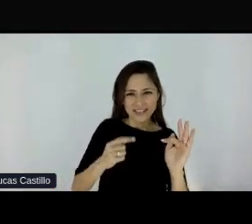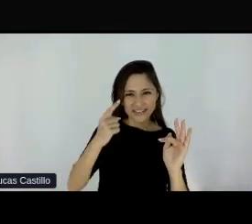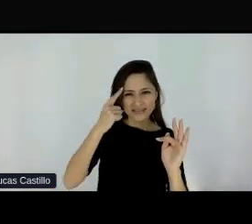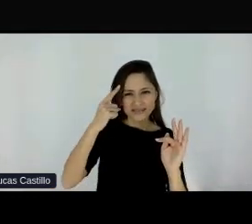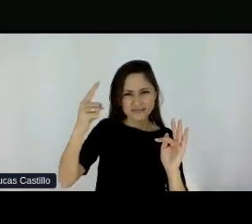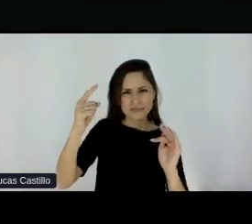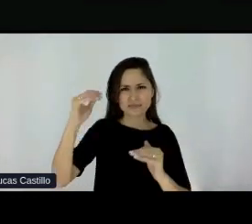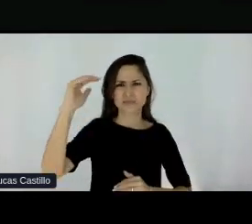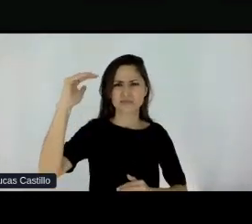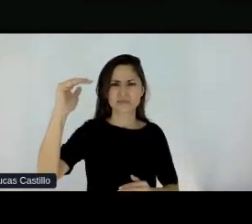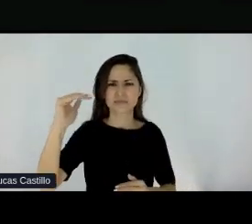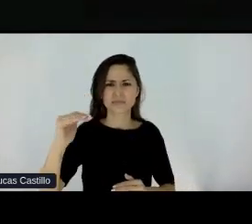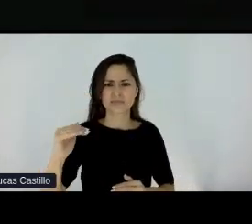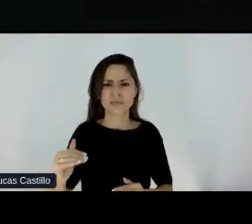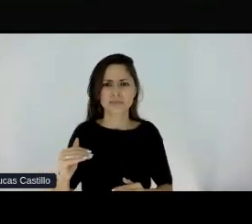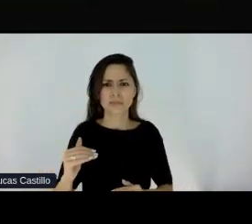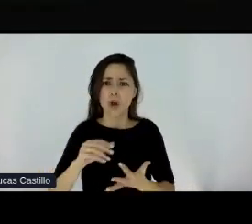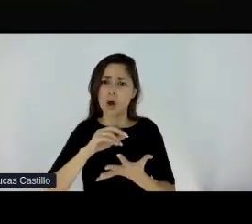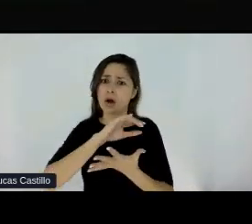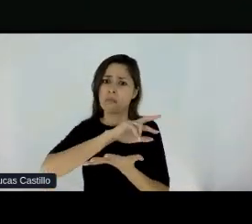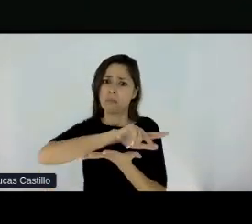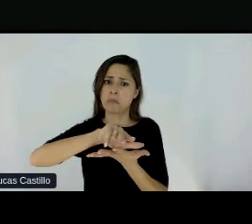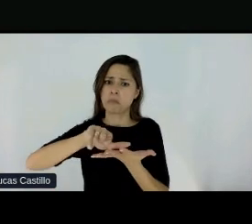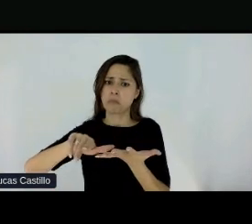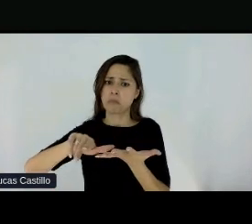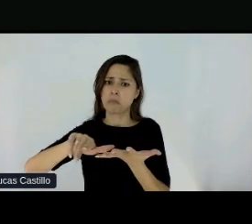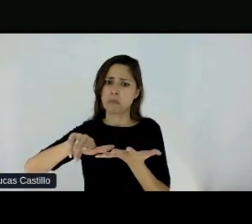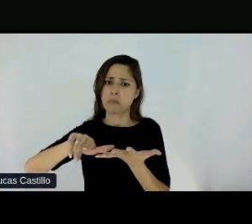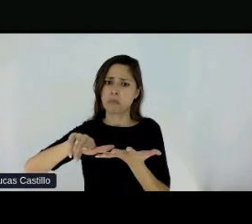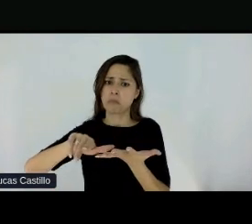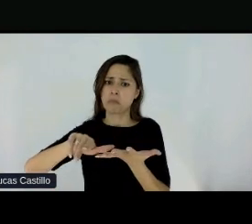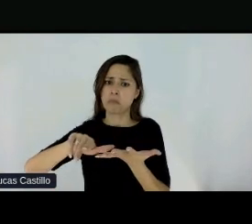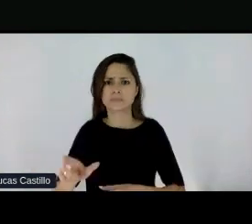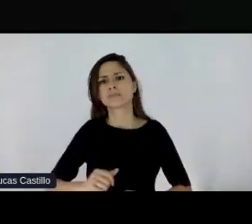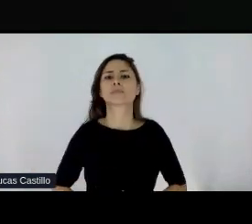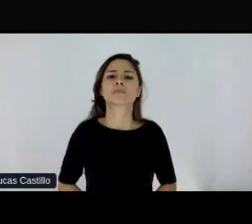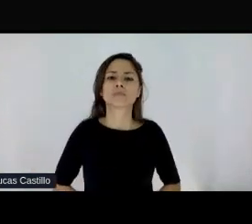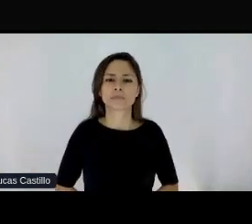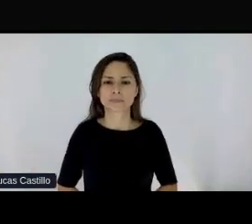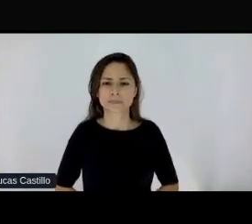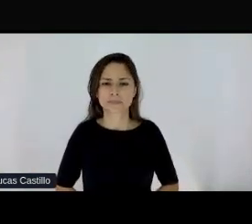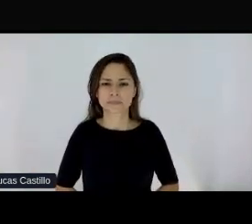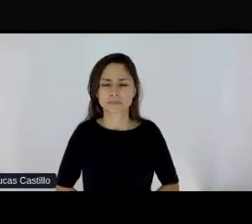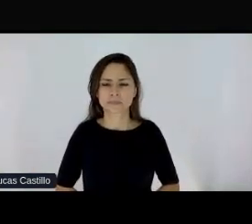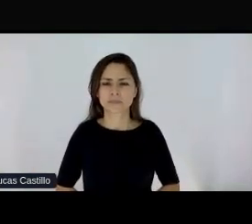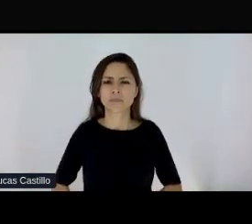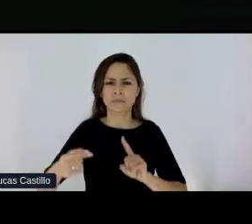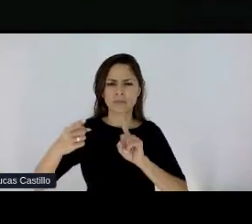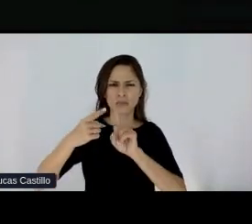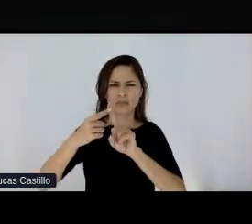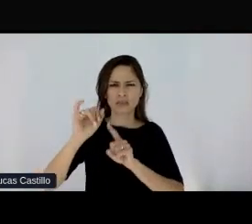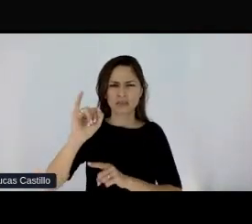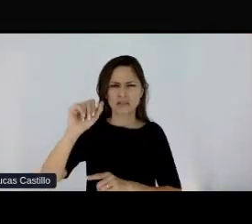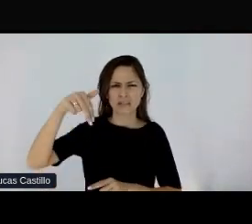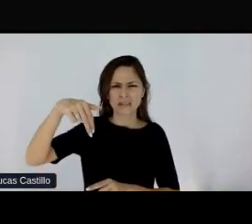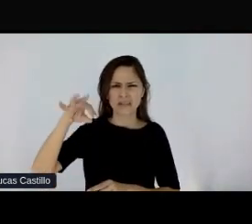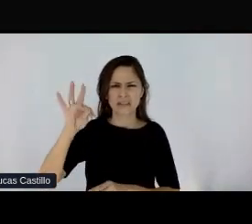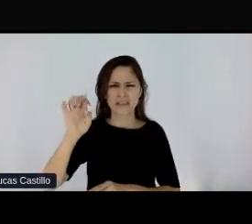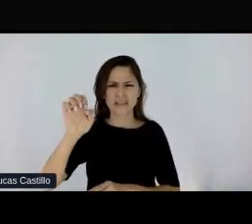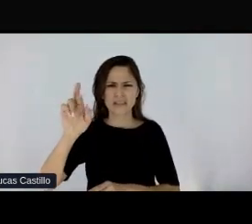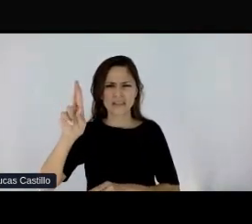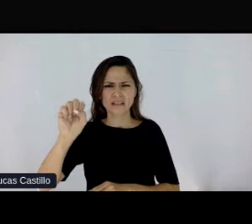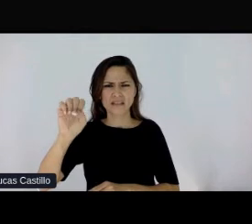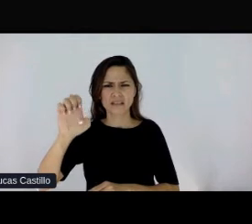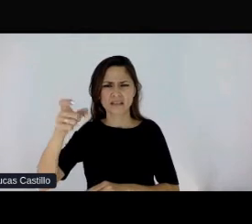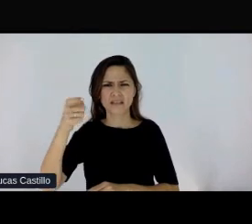o intersexo, que dependendo do contexto em que você está, é muito importante. Então,